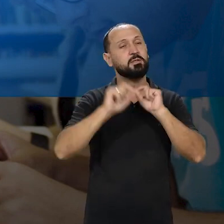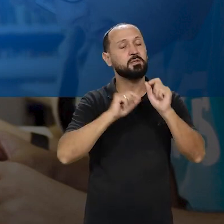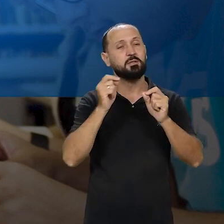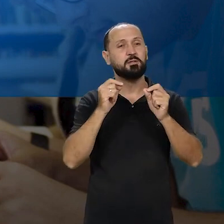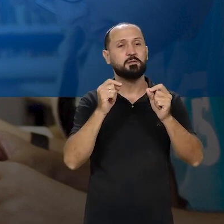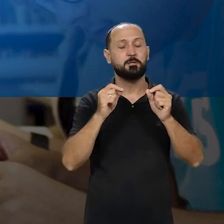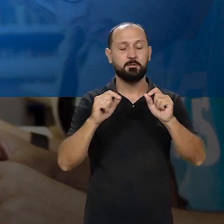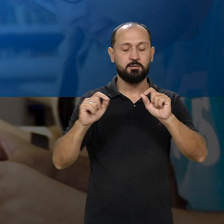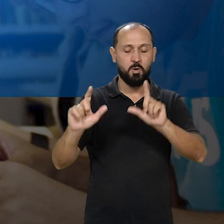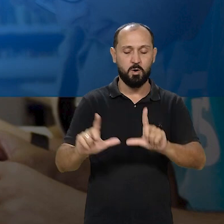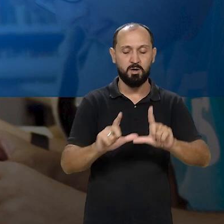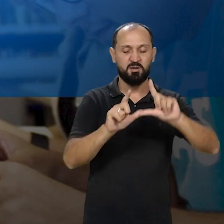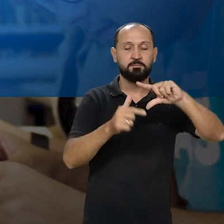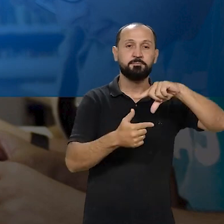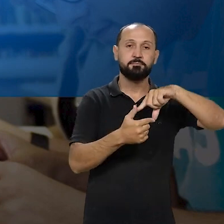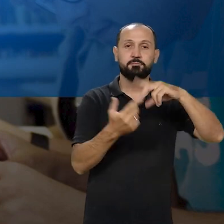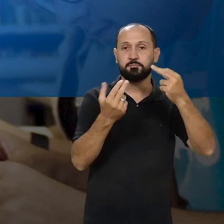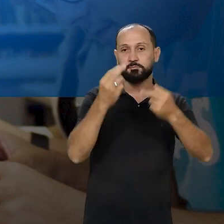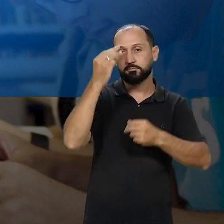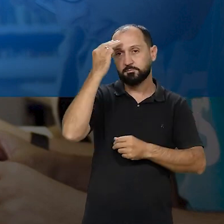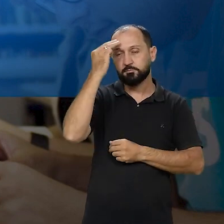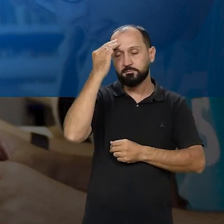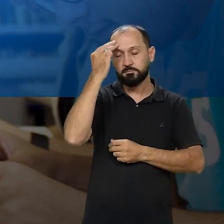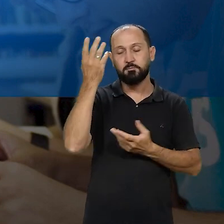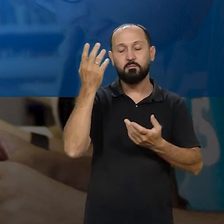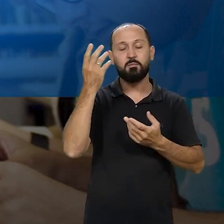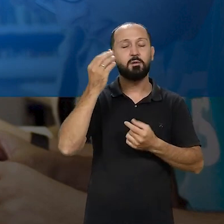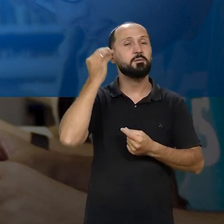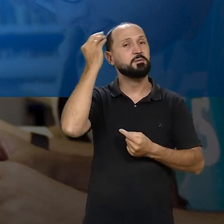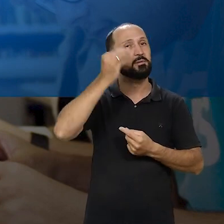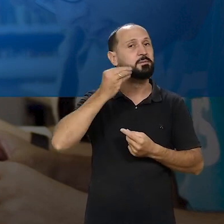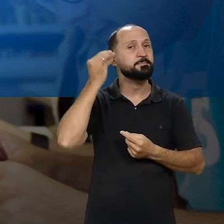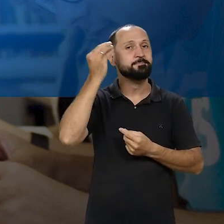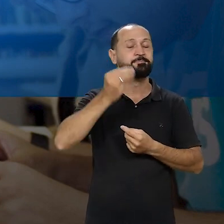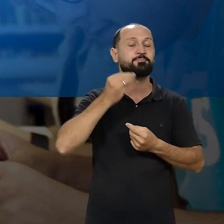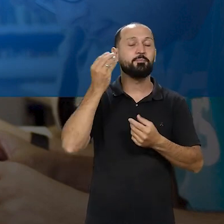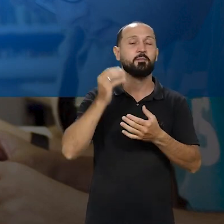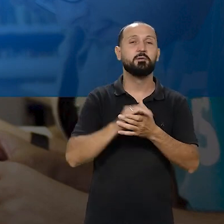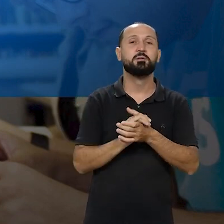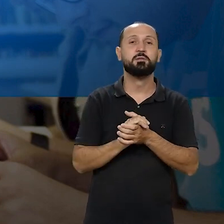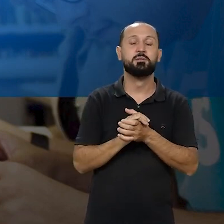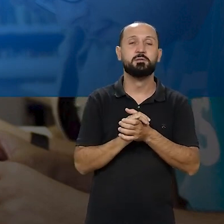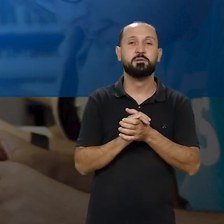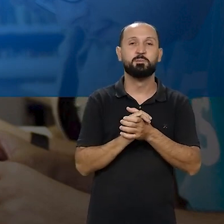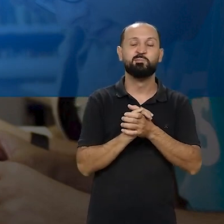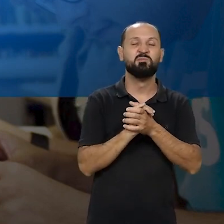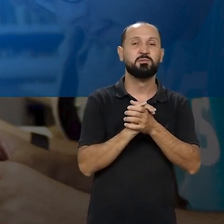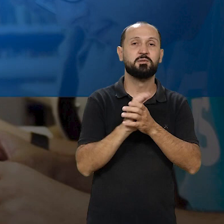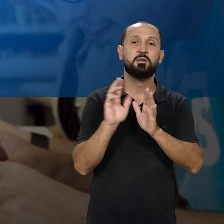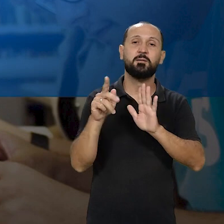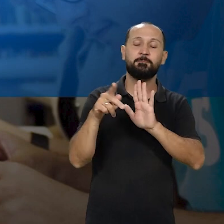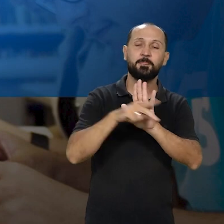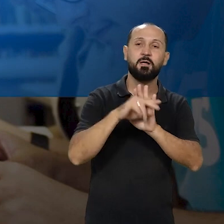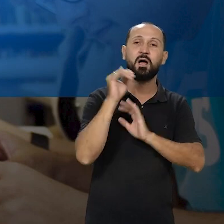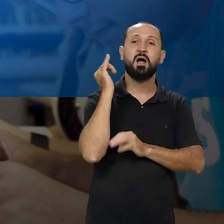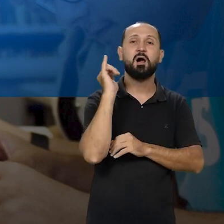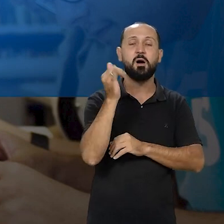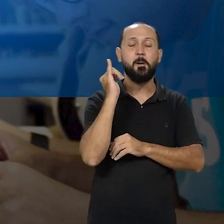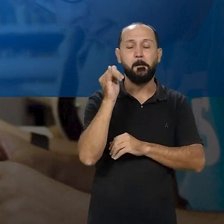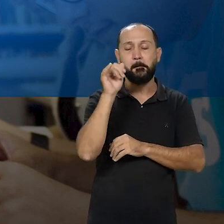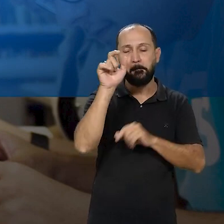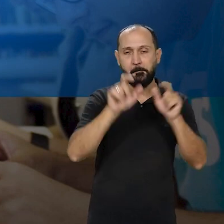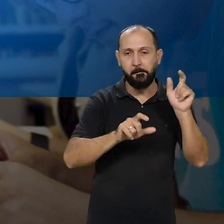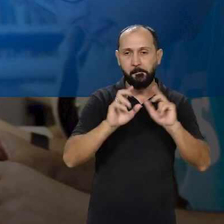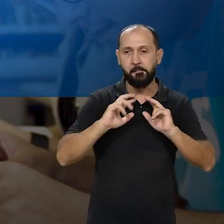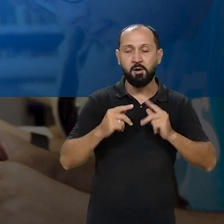é fragmentado, como é a memória, né? A memória, a experiência, a própria narrativa humana,